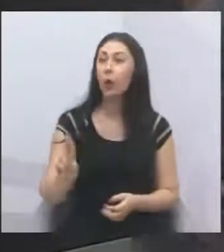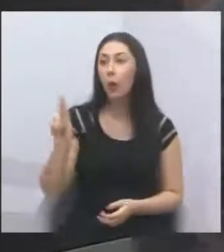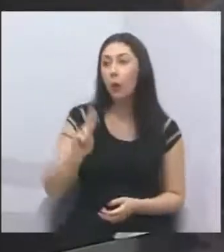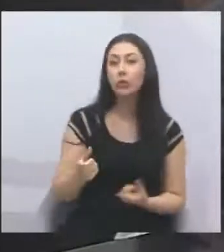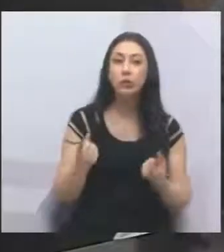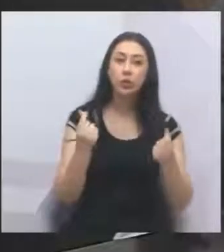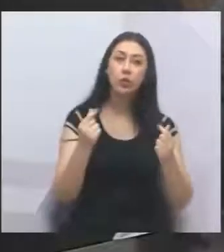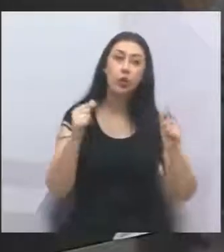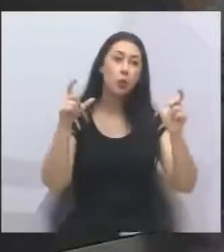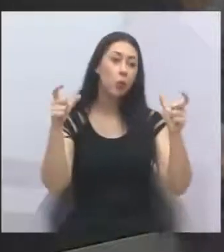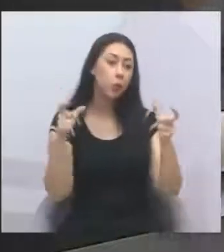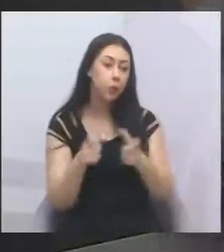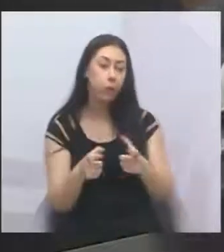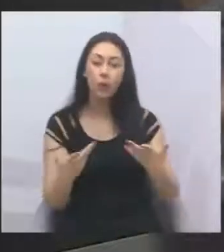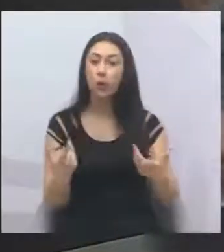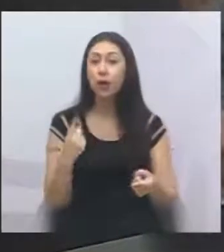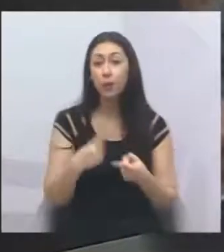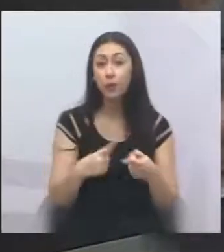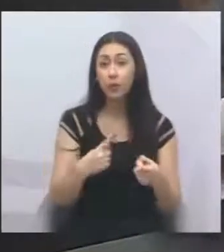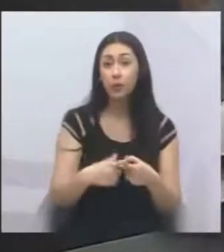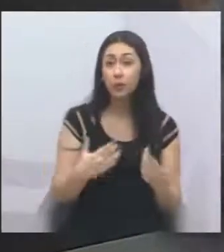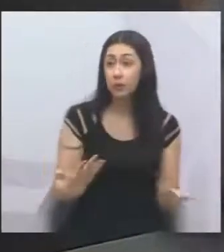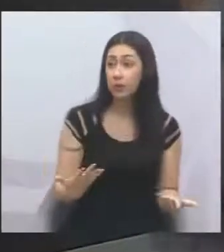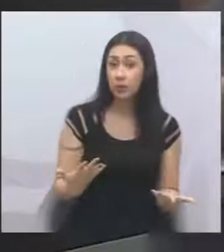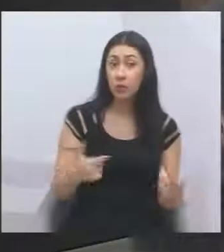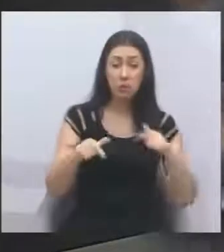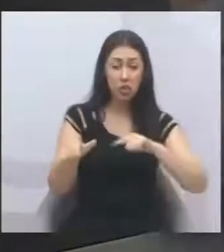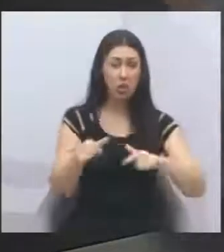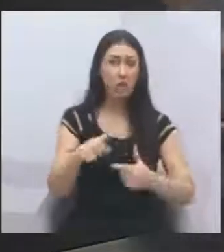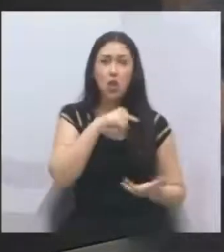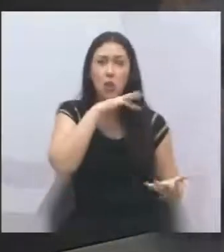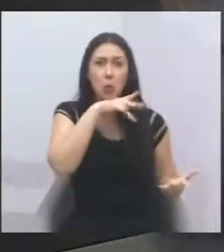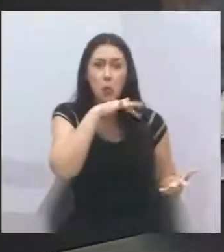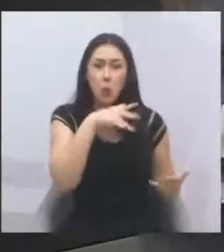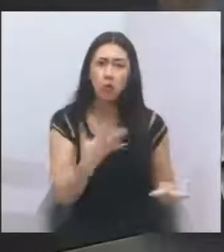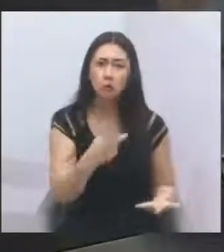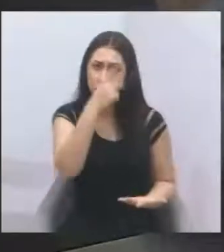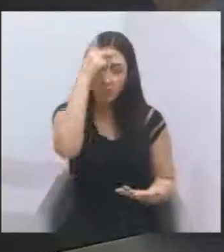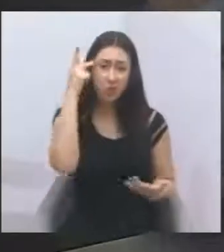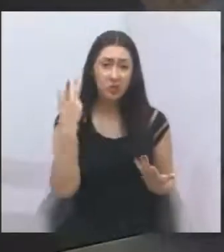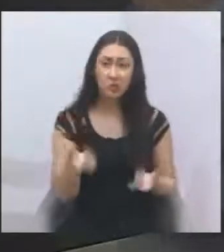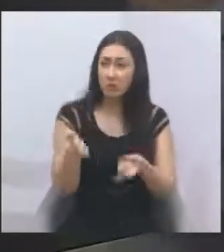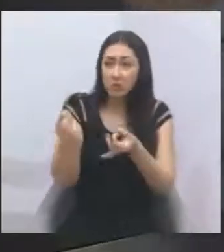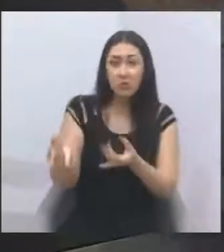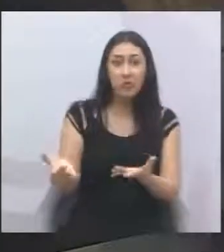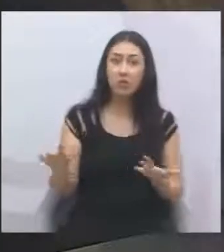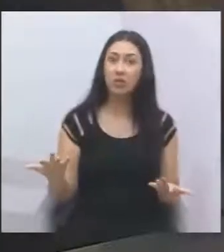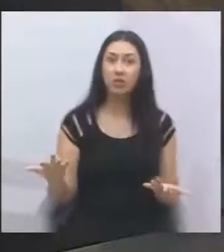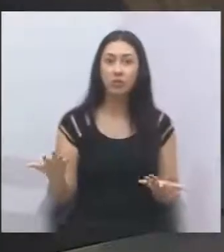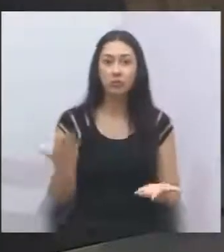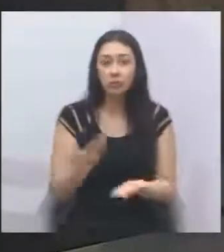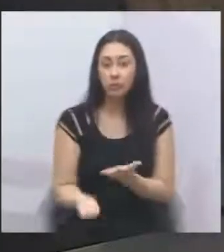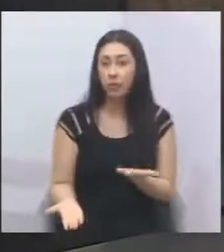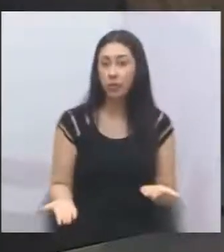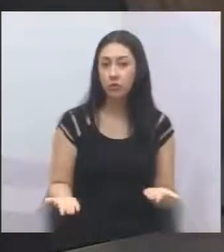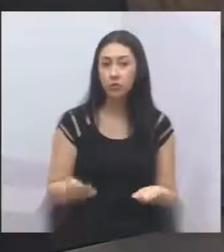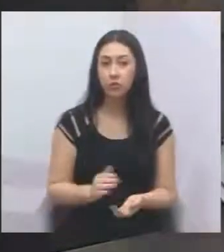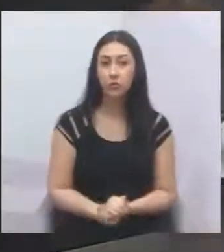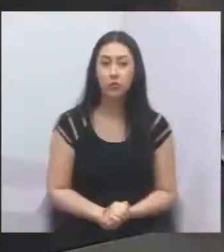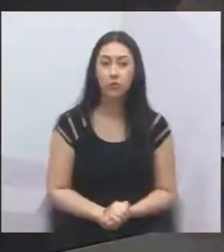que a empresa vai quebrar, porque se não põe o ônibus para circular, as pessoas vão procurando outros métodos de transporte, perde o cliente.